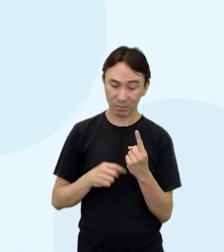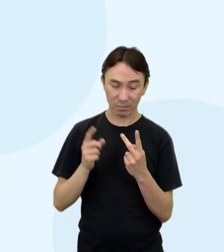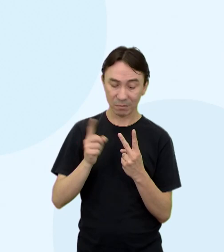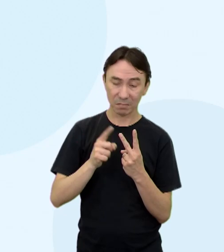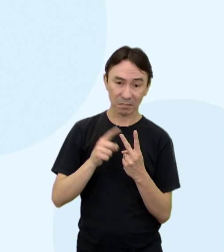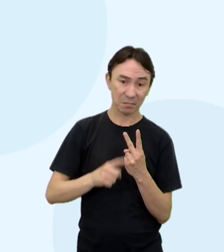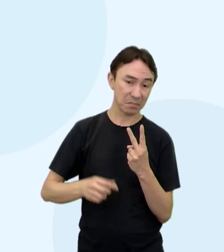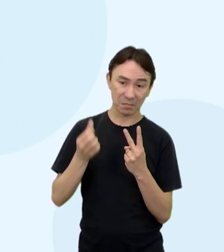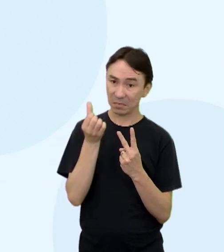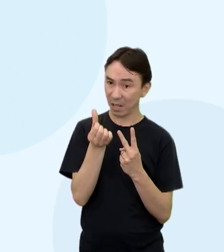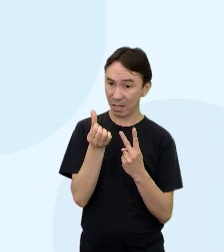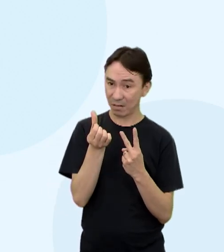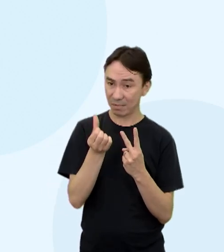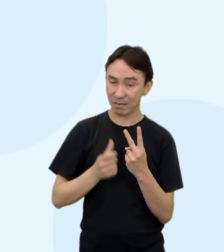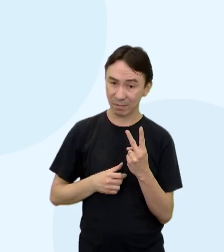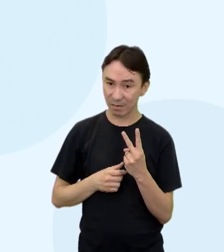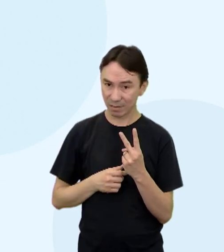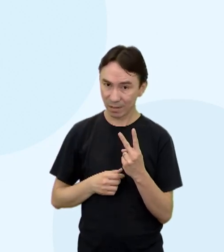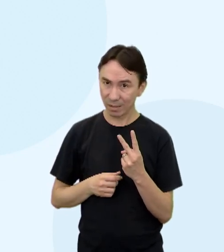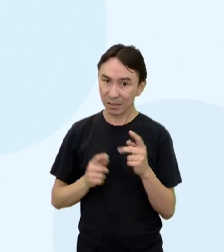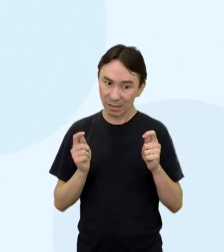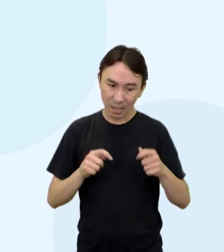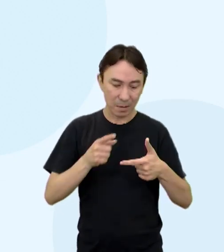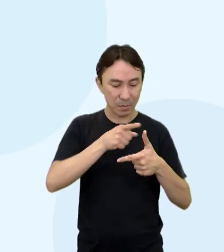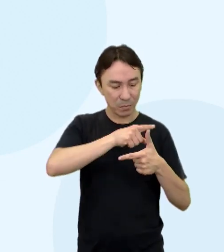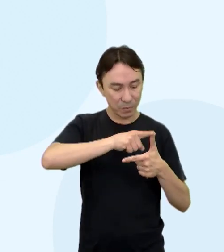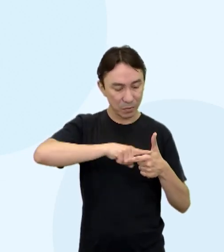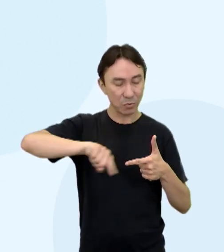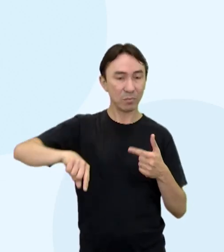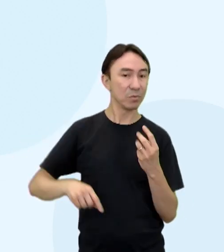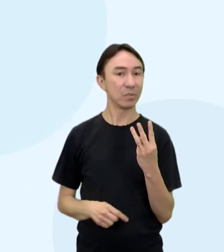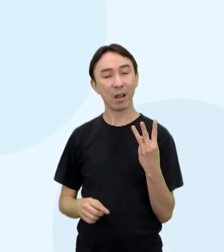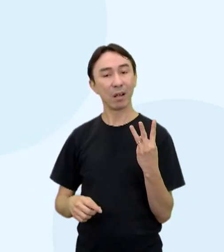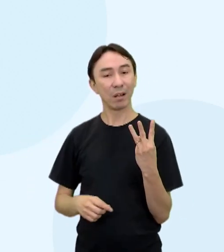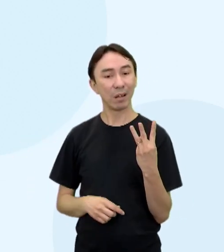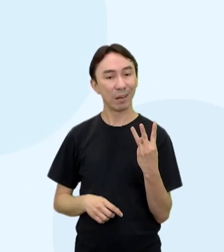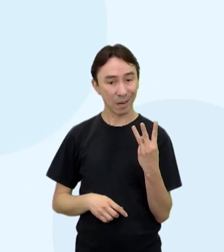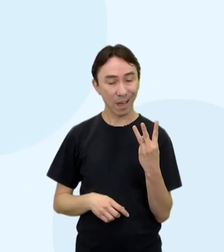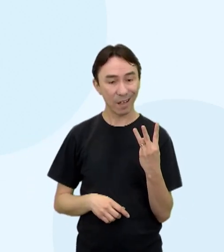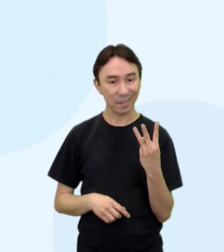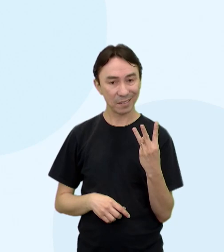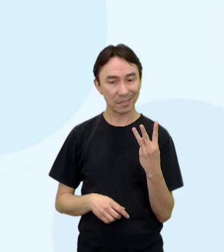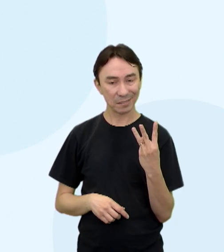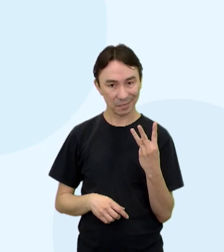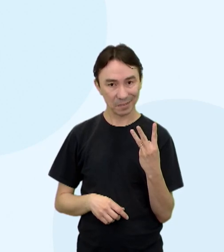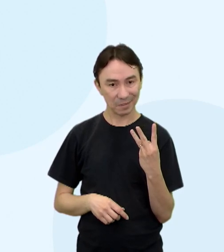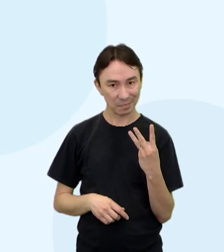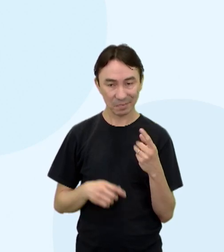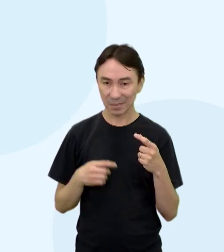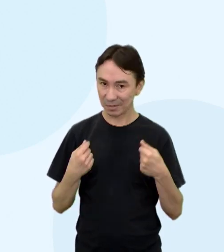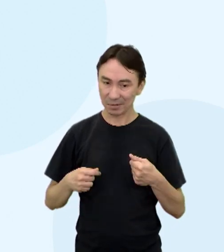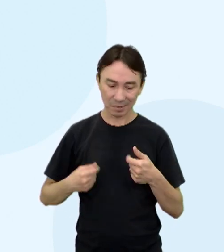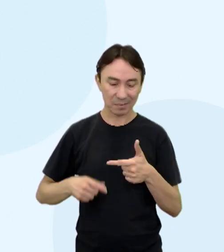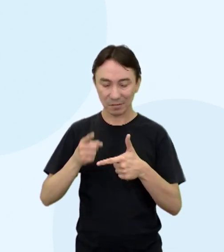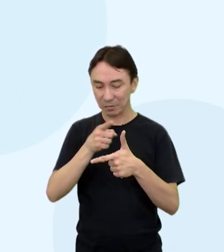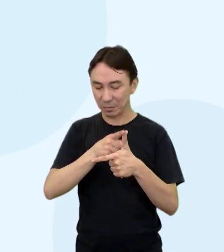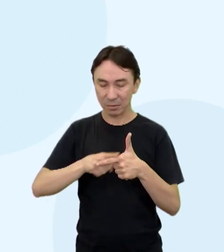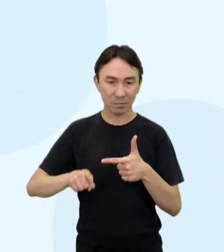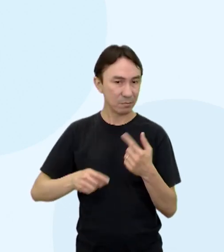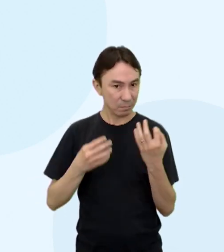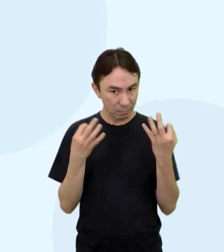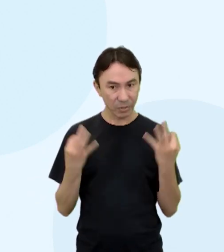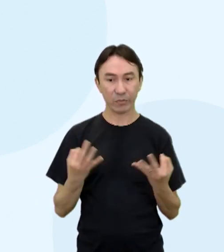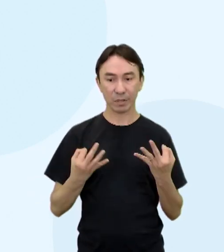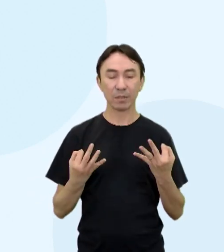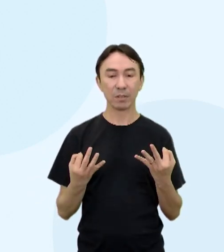6, né? Como eu estou falando de divisível, né? Tem que dar uma divisão exata, não pode dar quebrado, então eu só posso